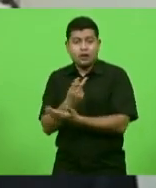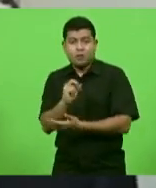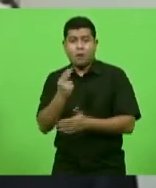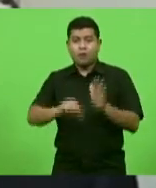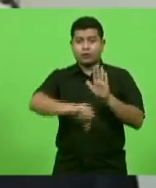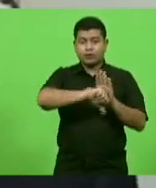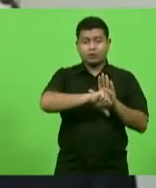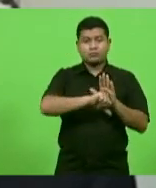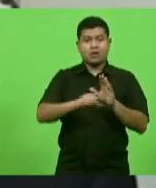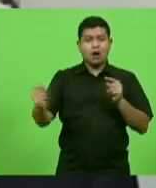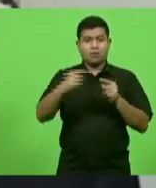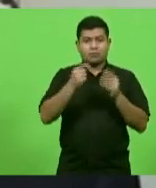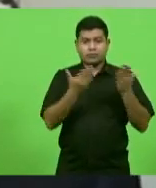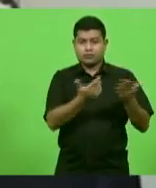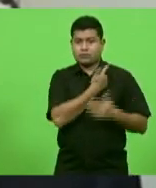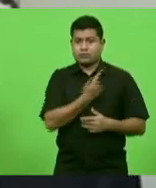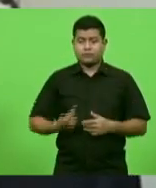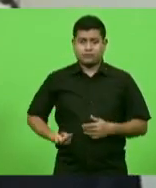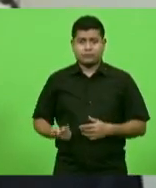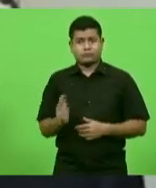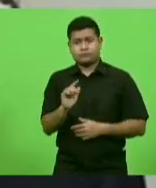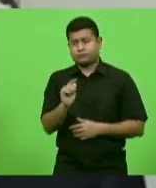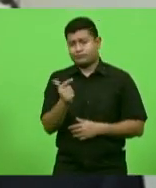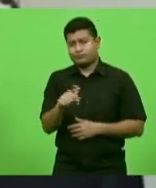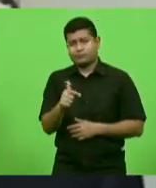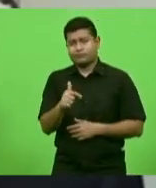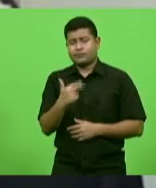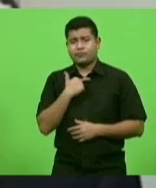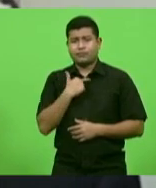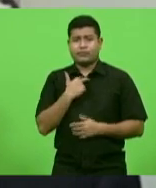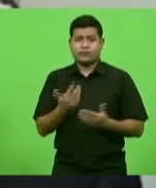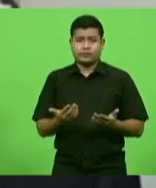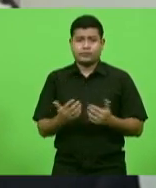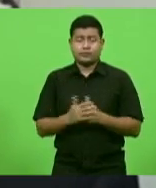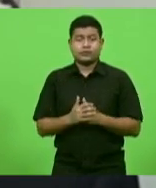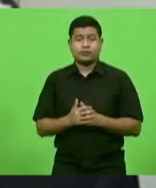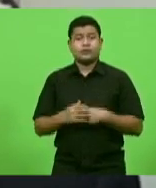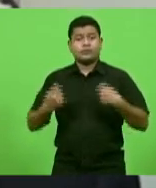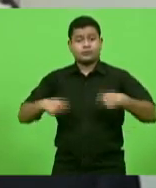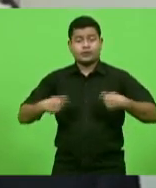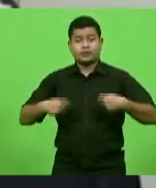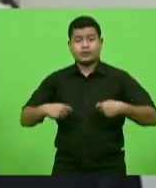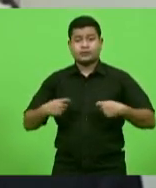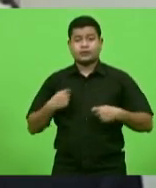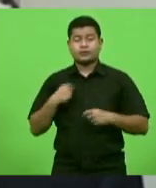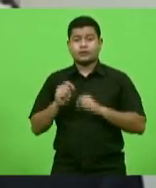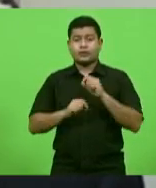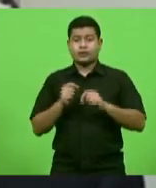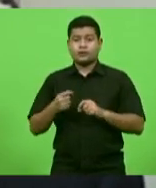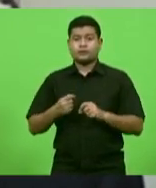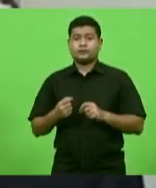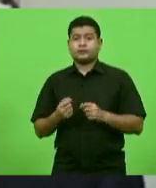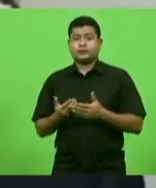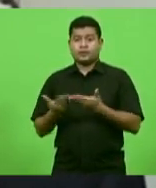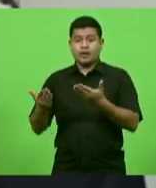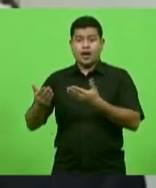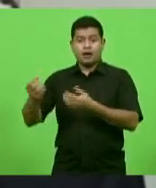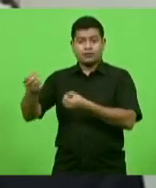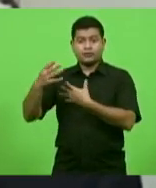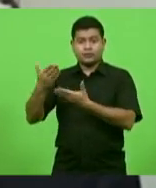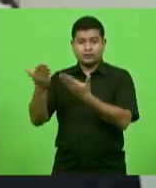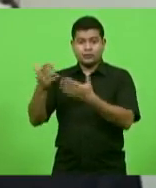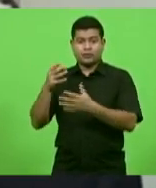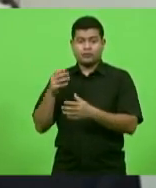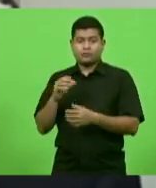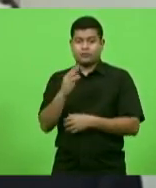ser atribuídos ao Governador sendo necessário iluminar nosso juízo com os ensinamentos do colendo Tribunal de Contas da União